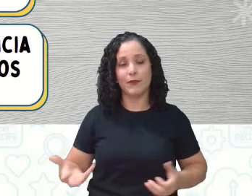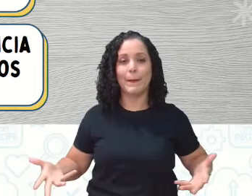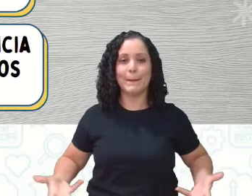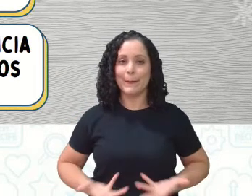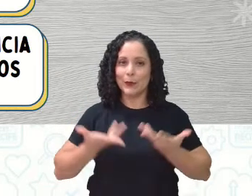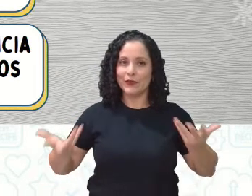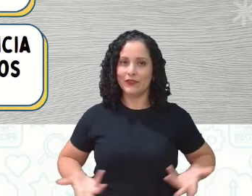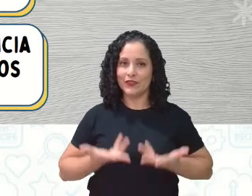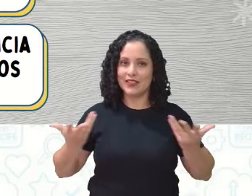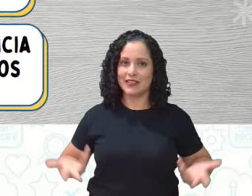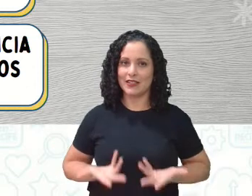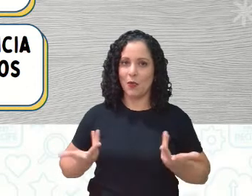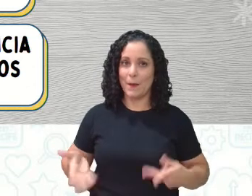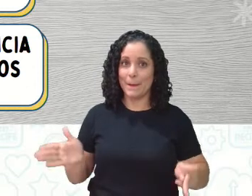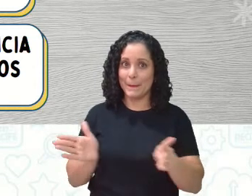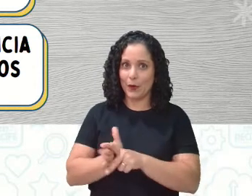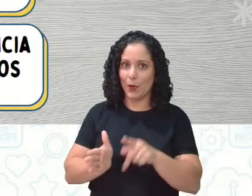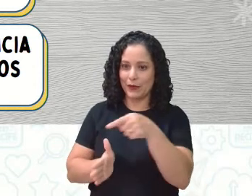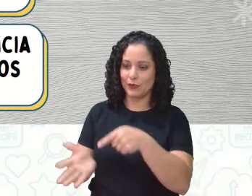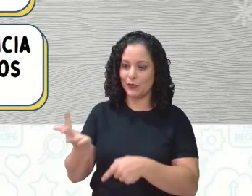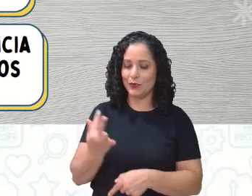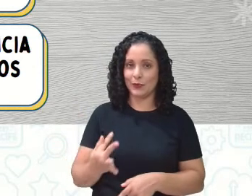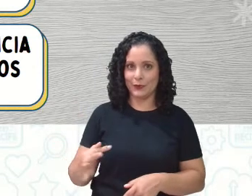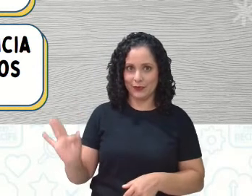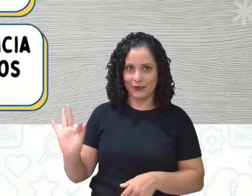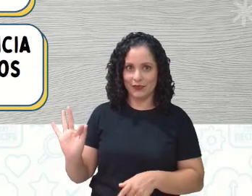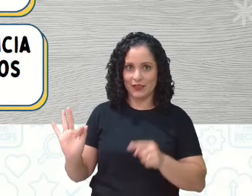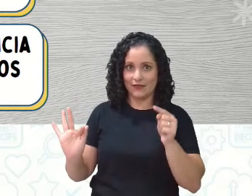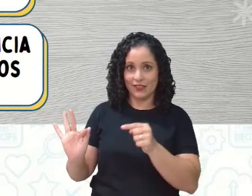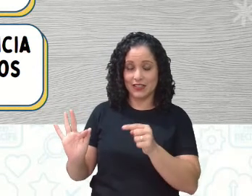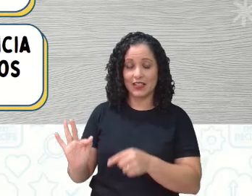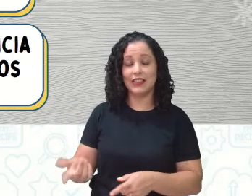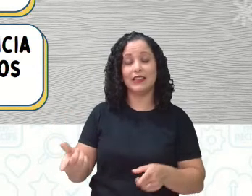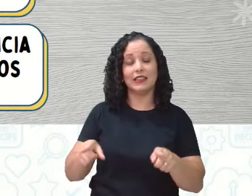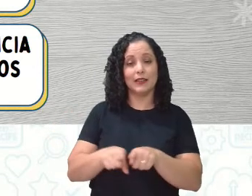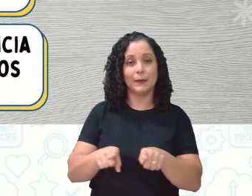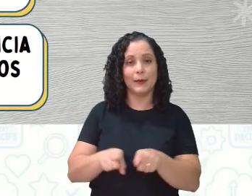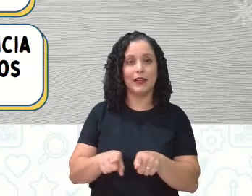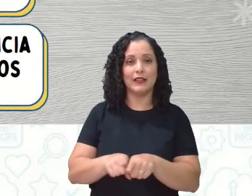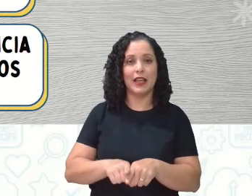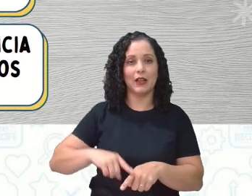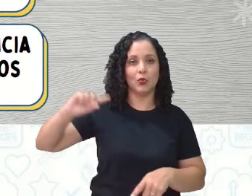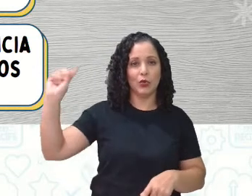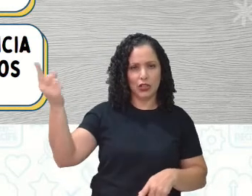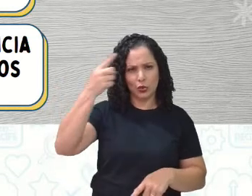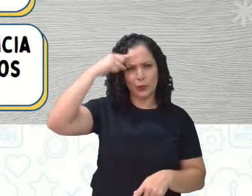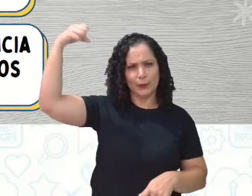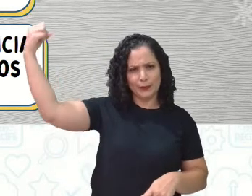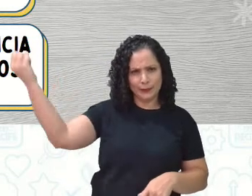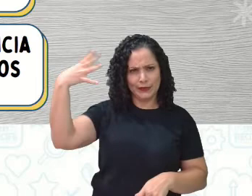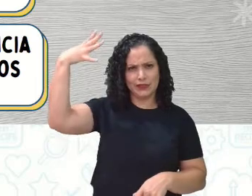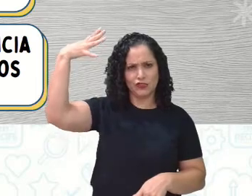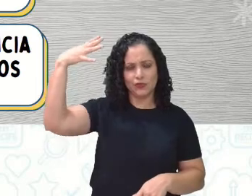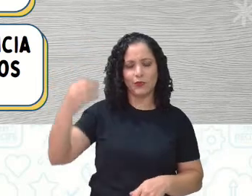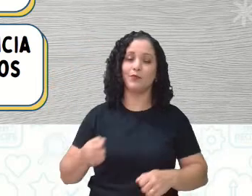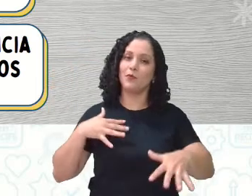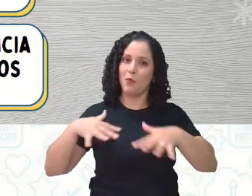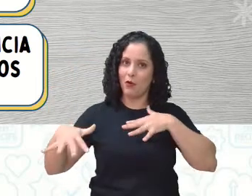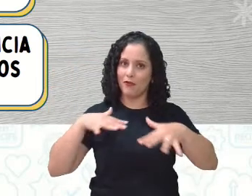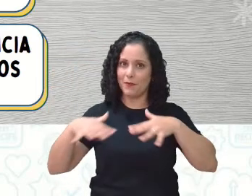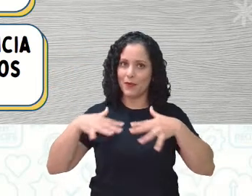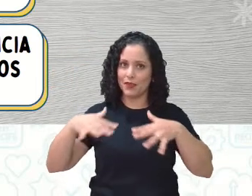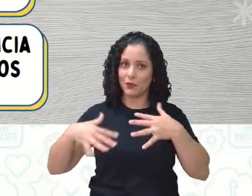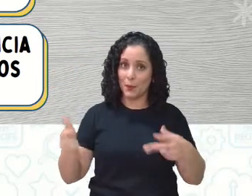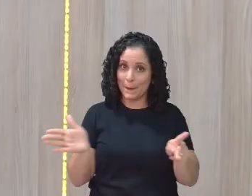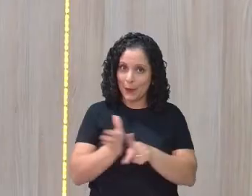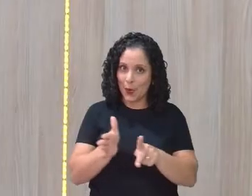no iluminismo. Olha só, vejam quantas inspirações esse período, esse movimento aí do